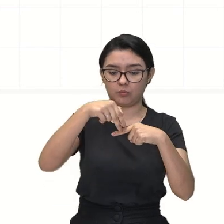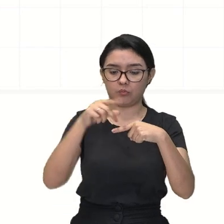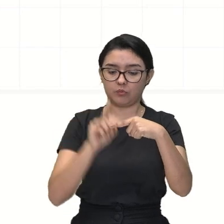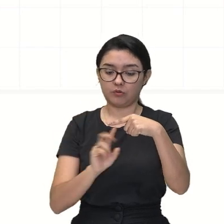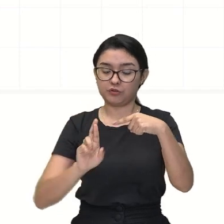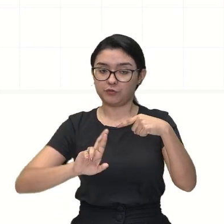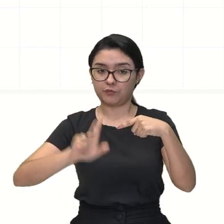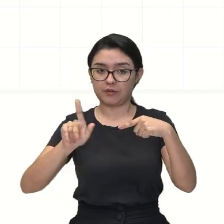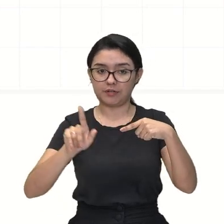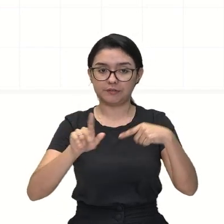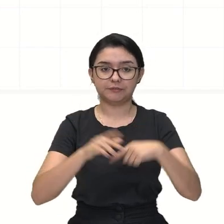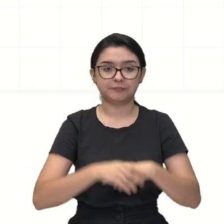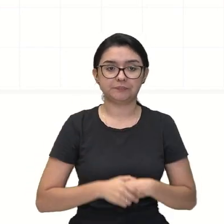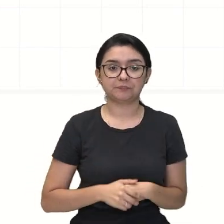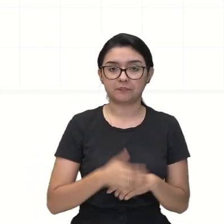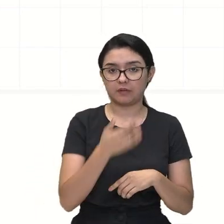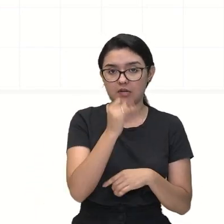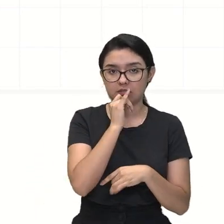6/8.